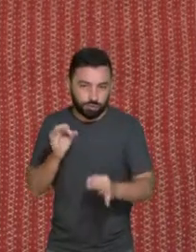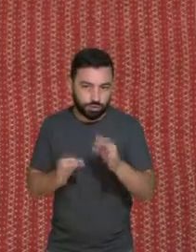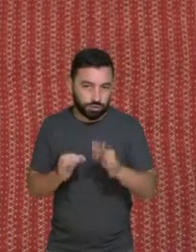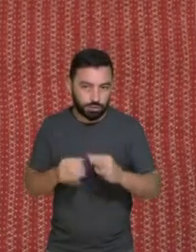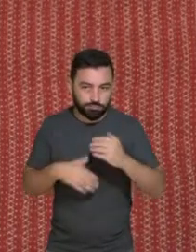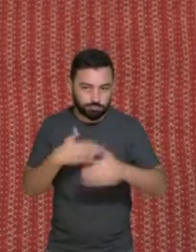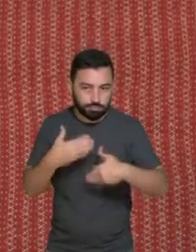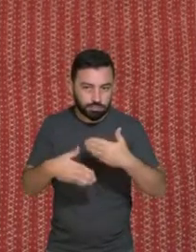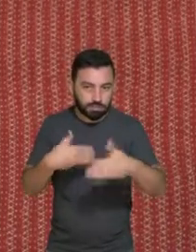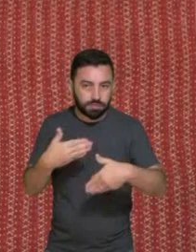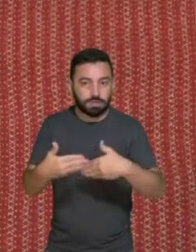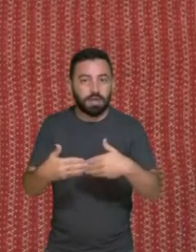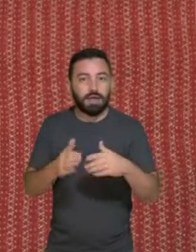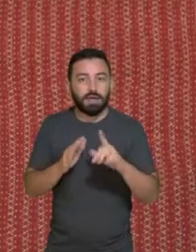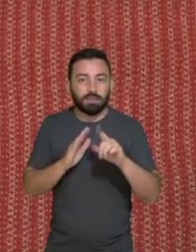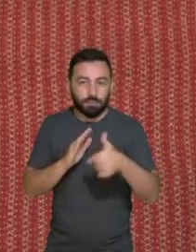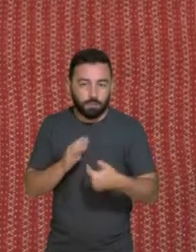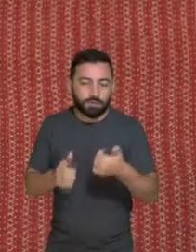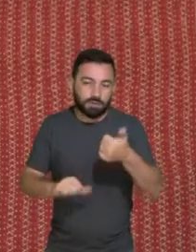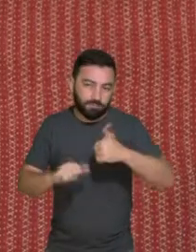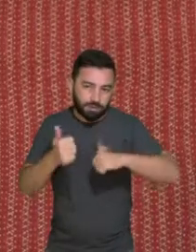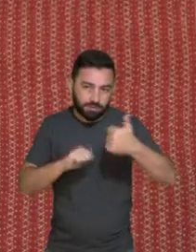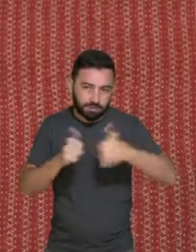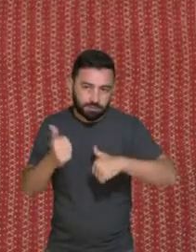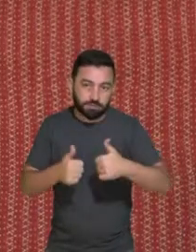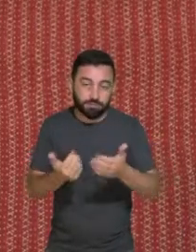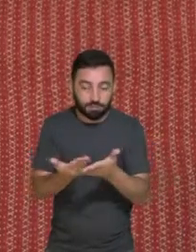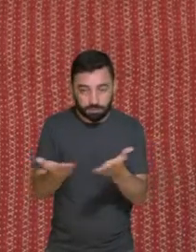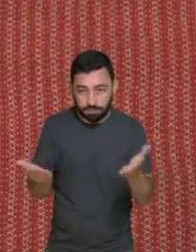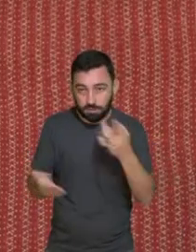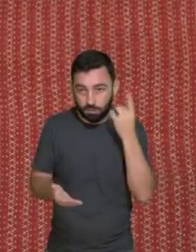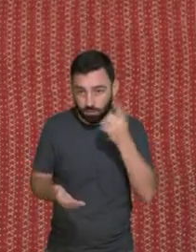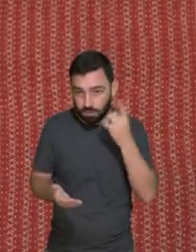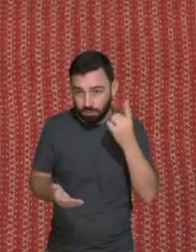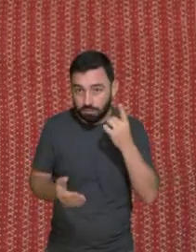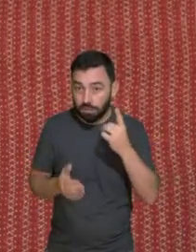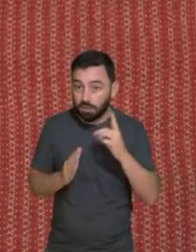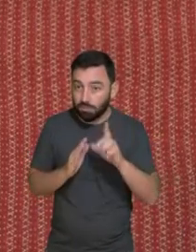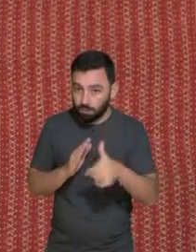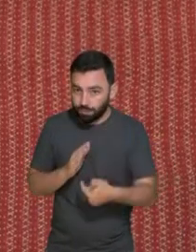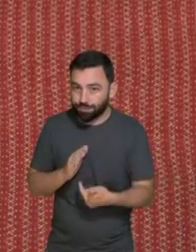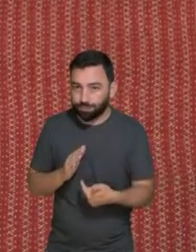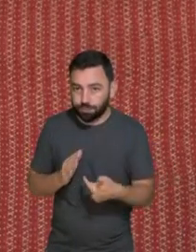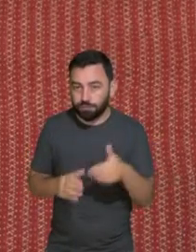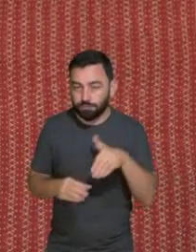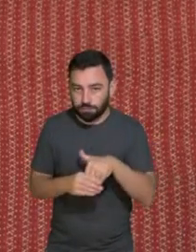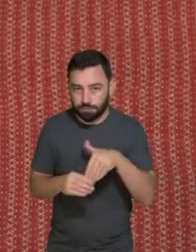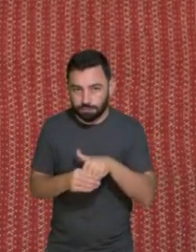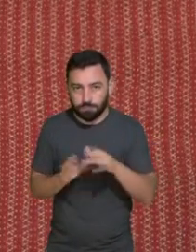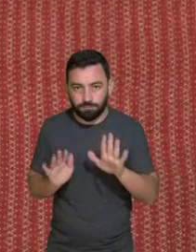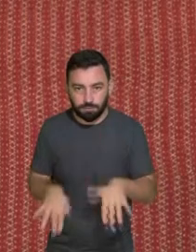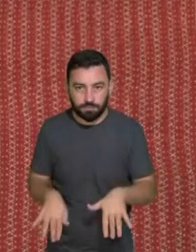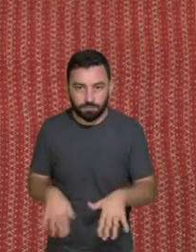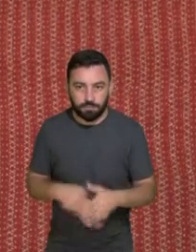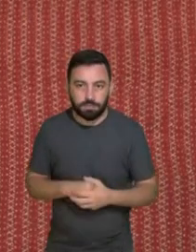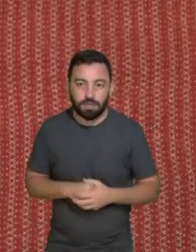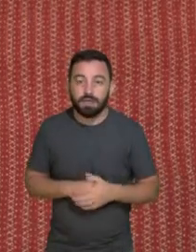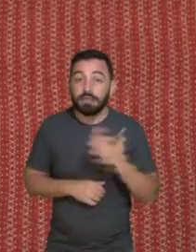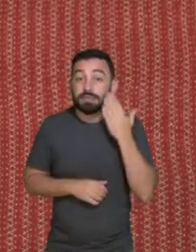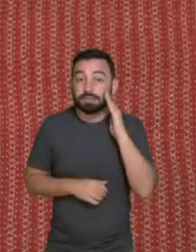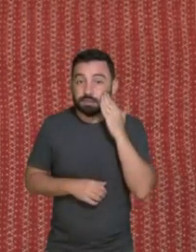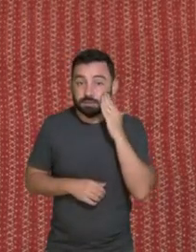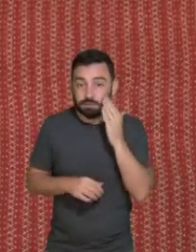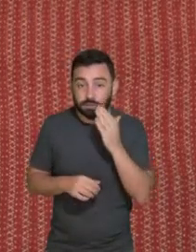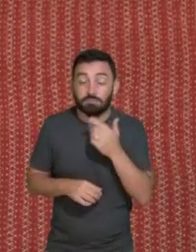a própria avaliação dos colegas deputados para votação na matéria de cunho final. A gente entende que a